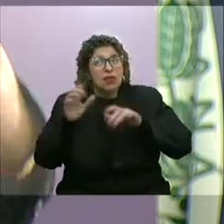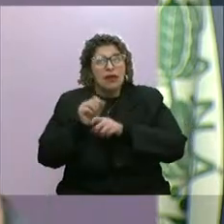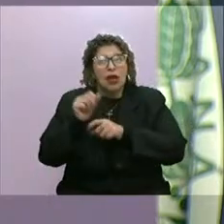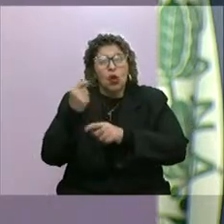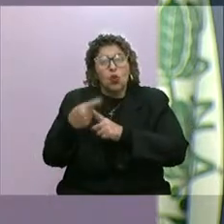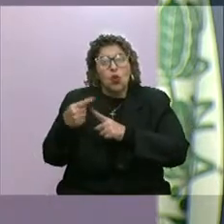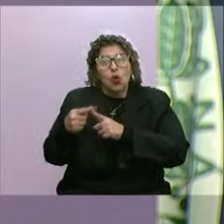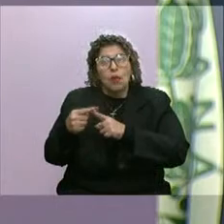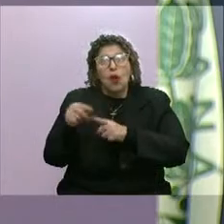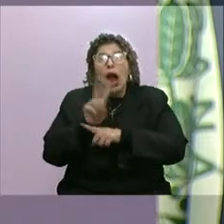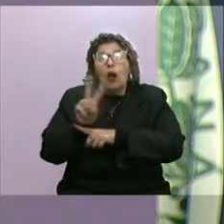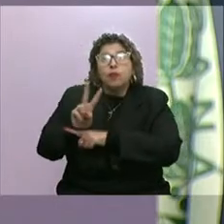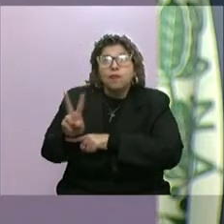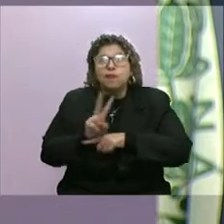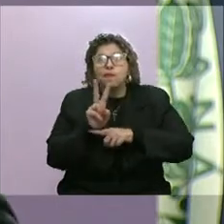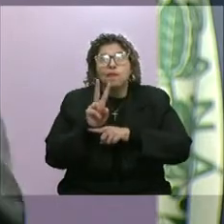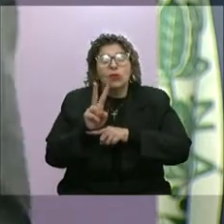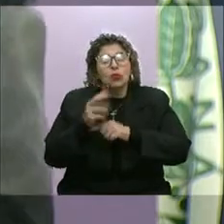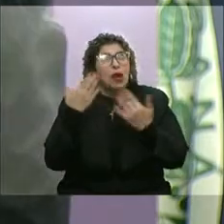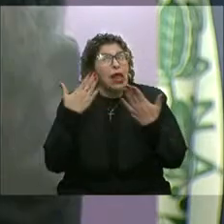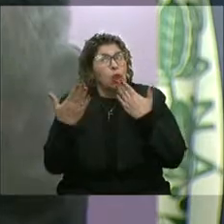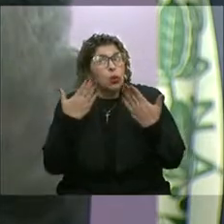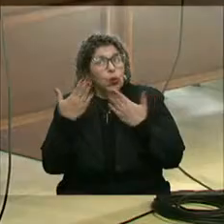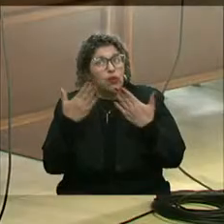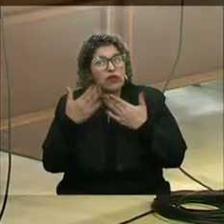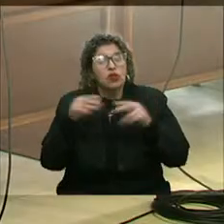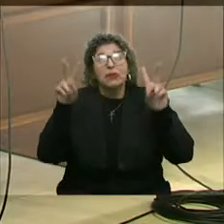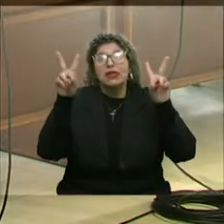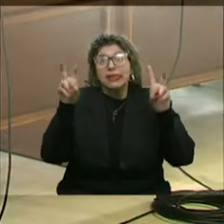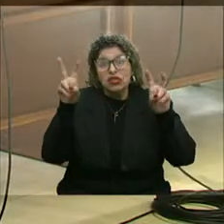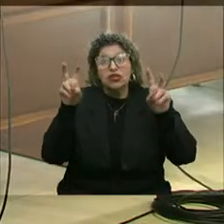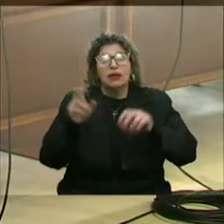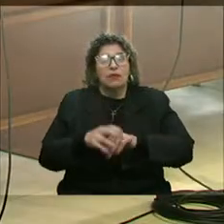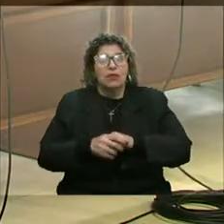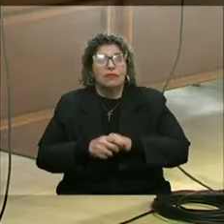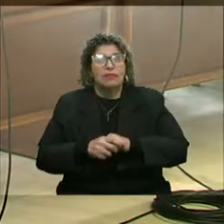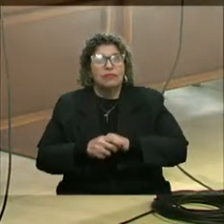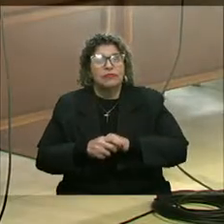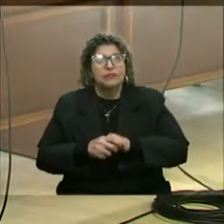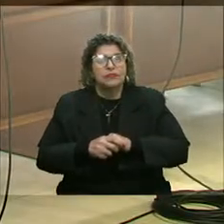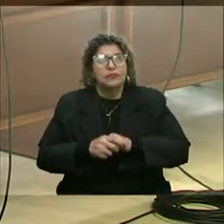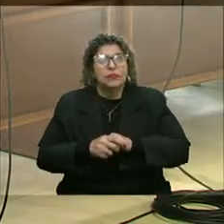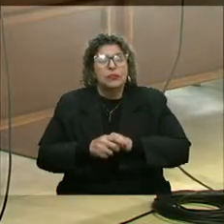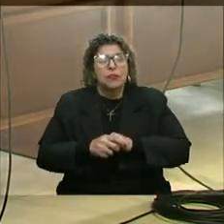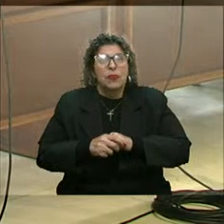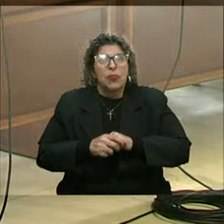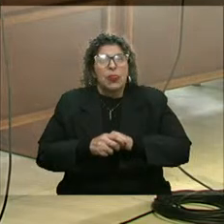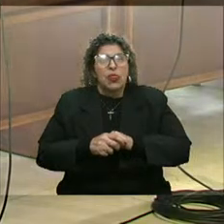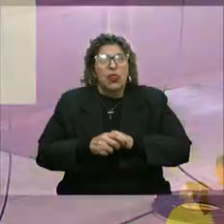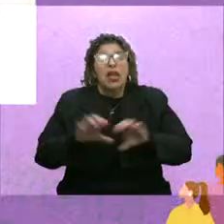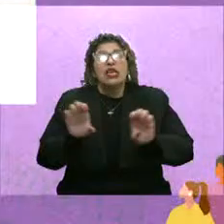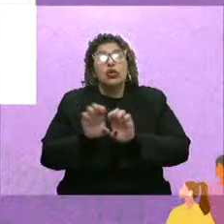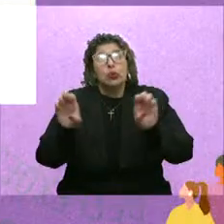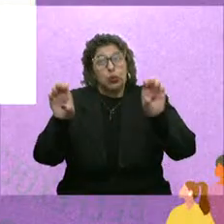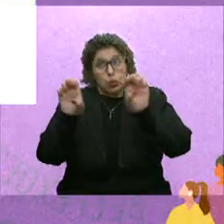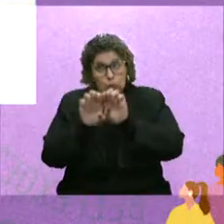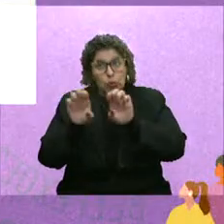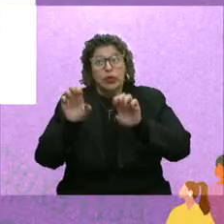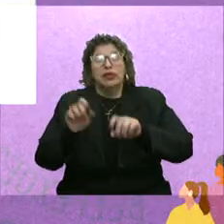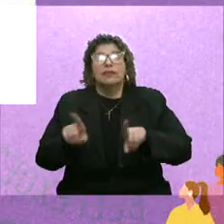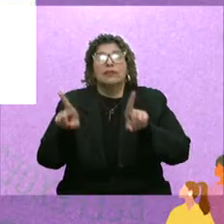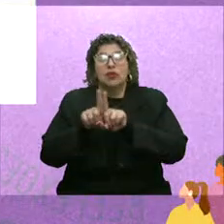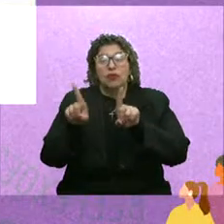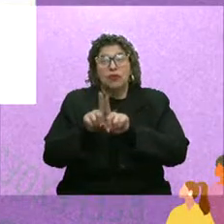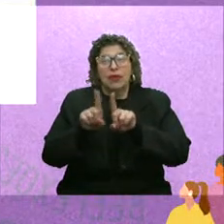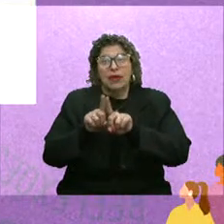como um auditor para resolver qualquer dúvida desta questão. A questão das estruturas físicas